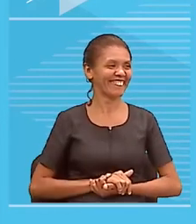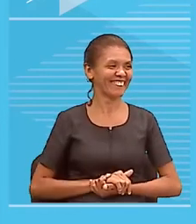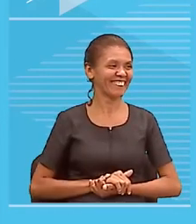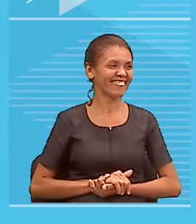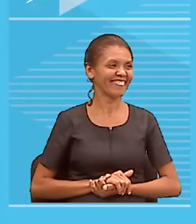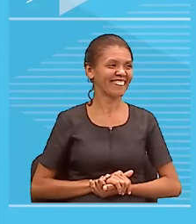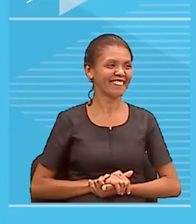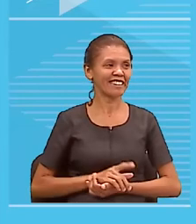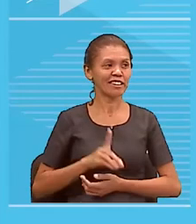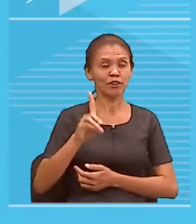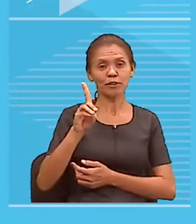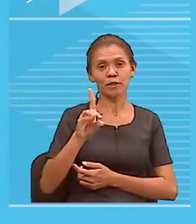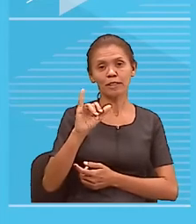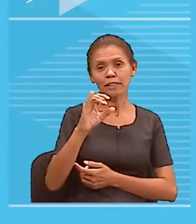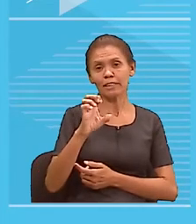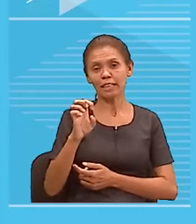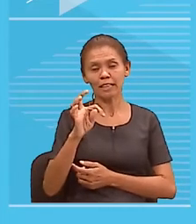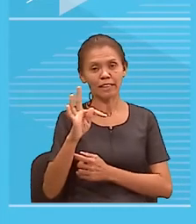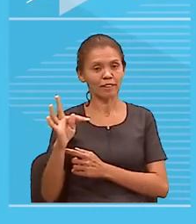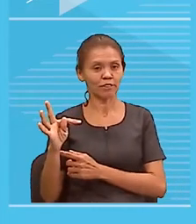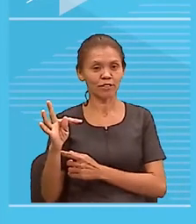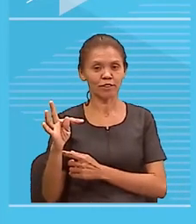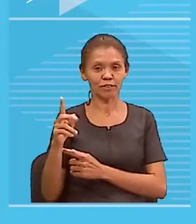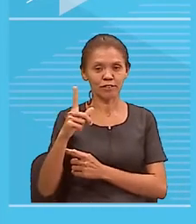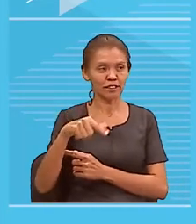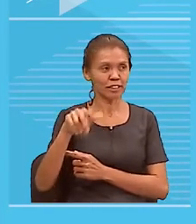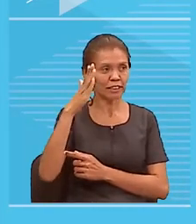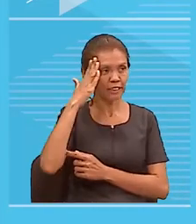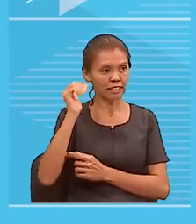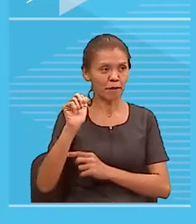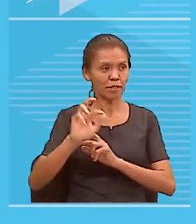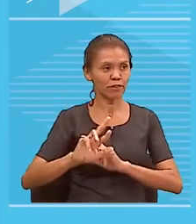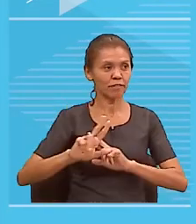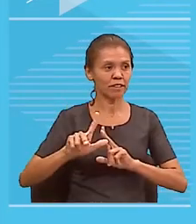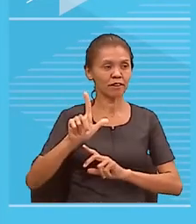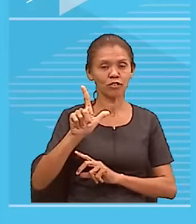diet o que é alimento diet que alimenta o lanche Você sabe a diferença